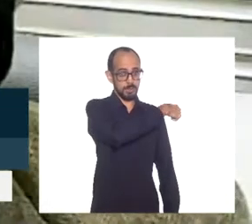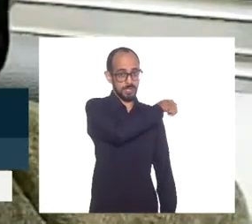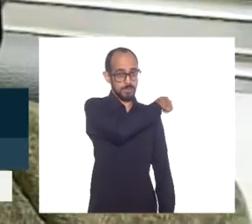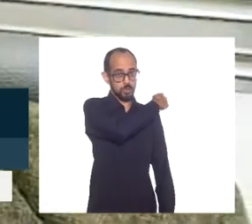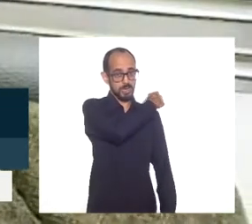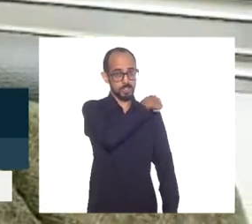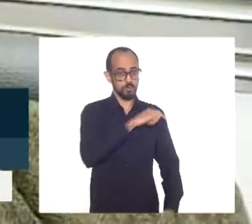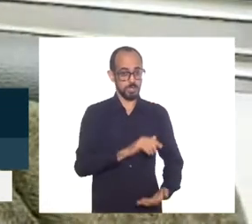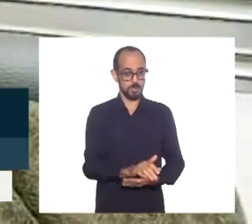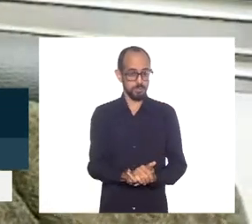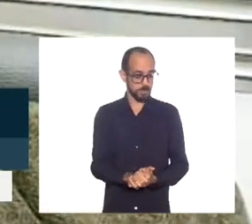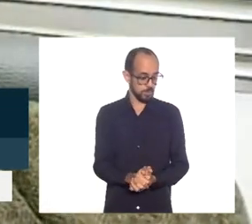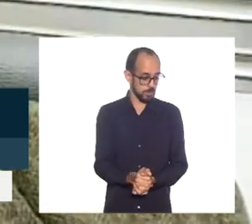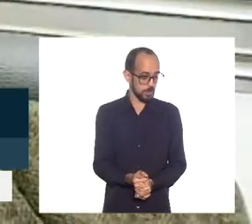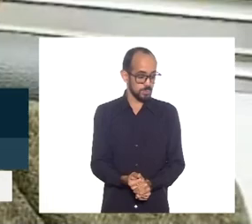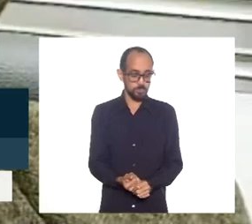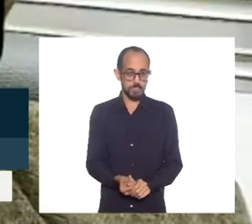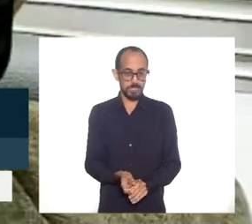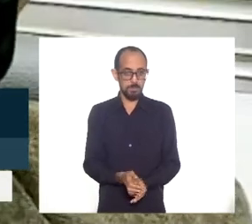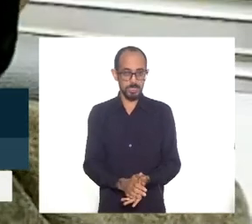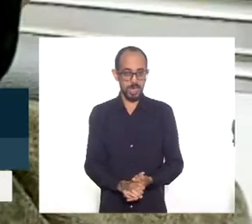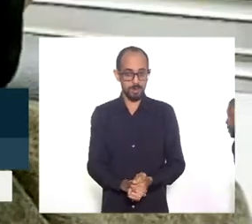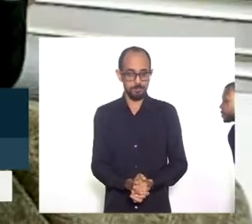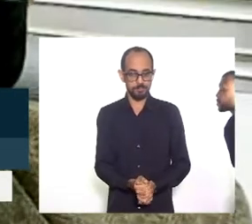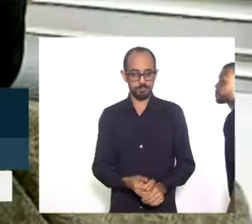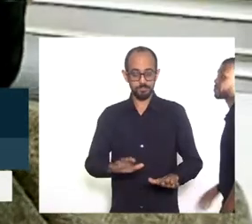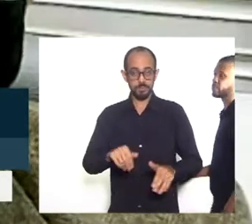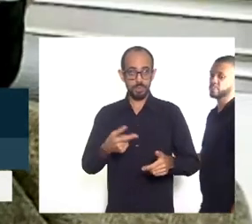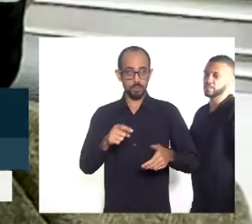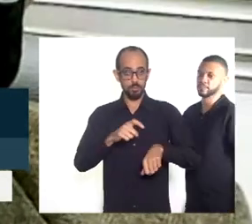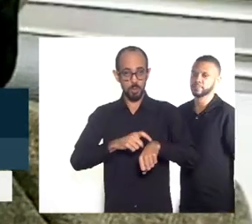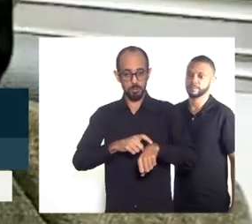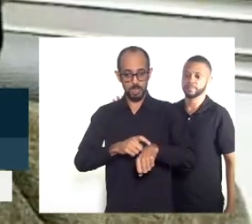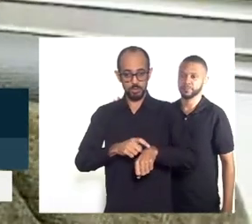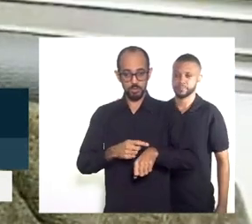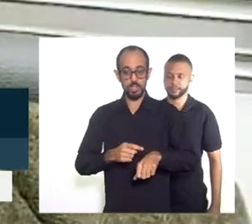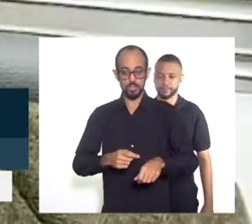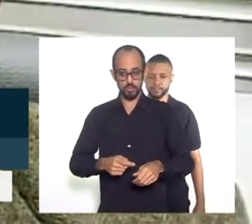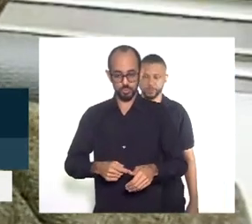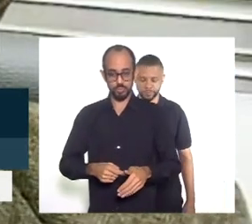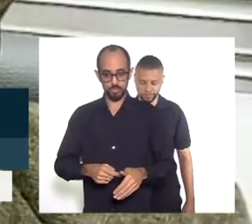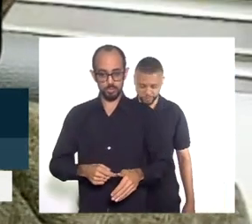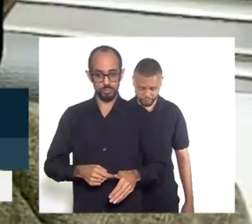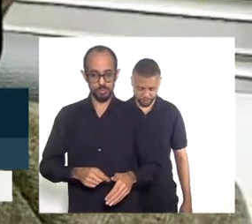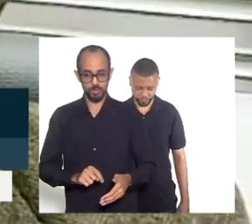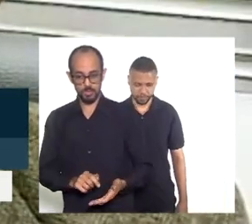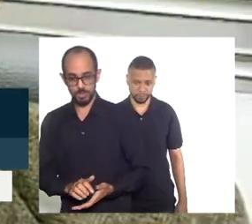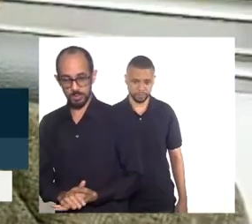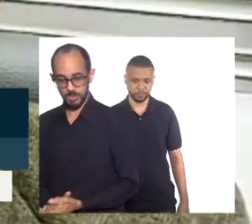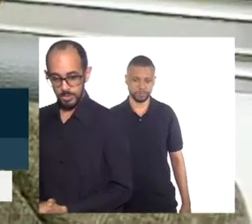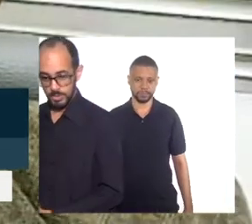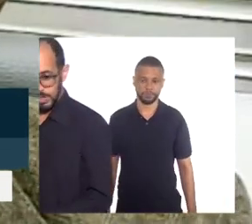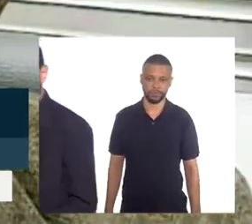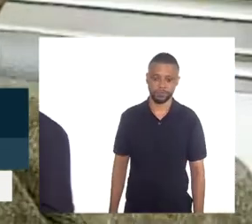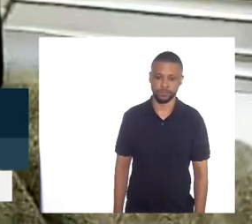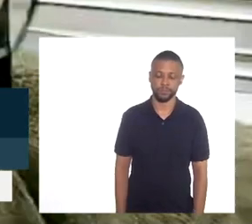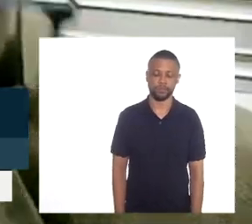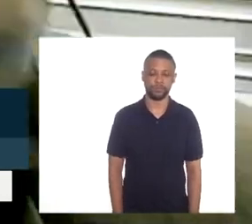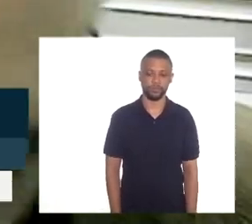a Fazenda e a ANP. E, na hora da cobrança, quem compete cobrar as multas